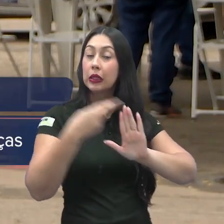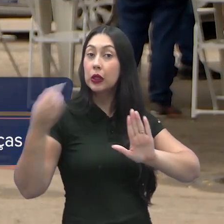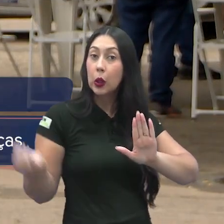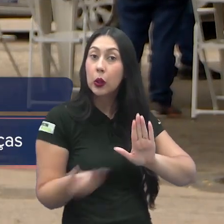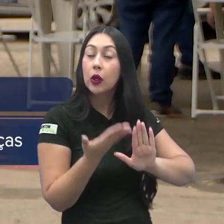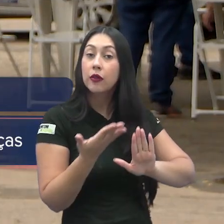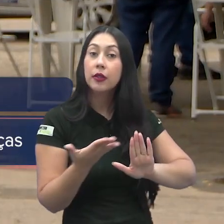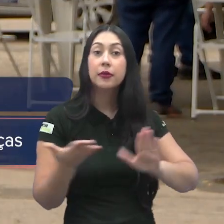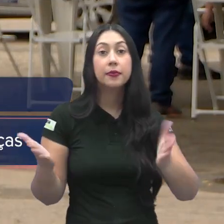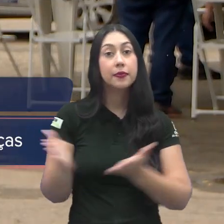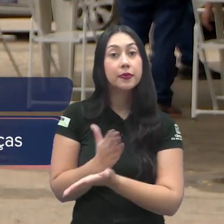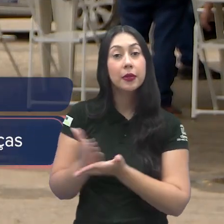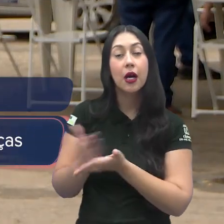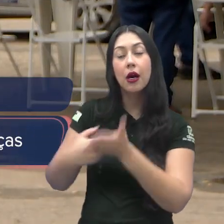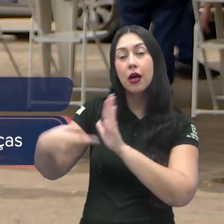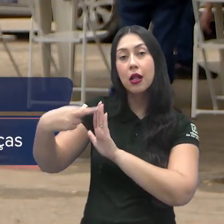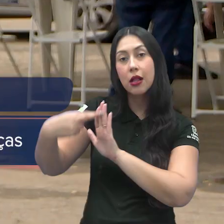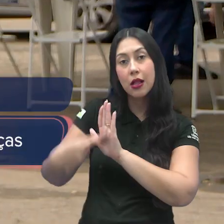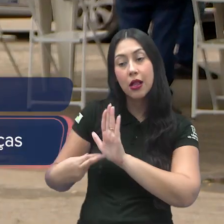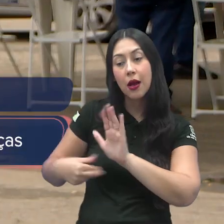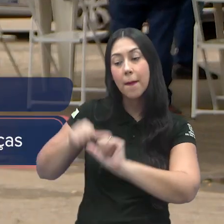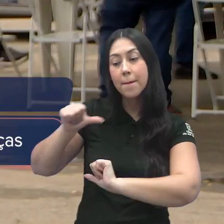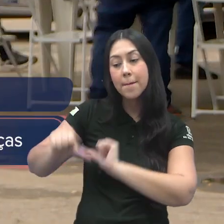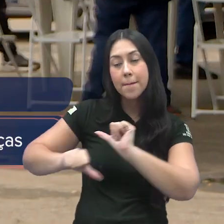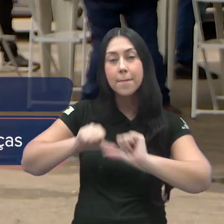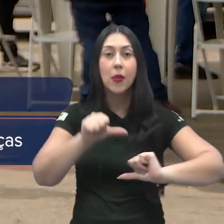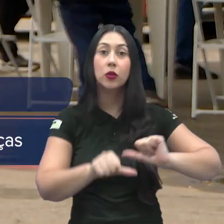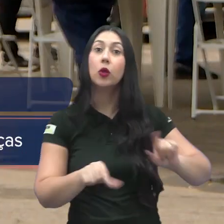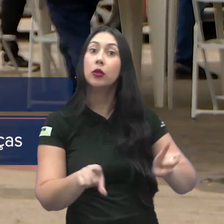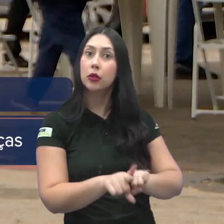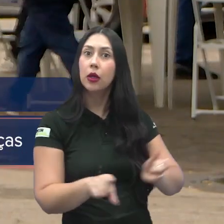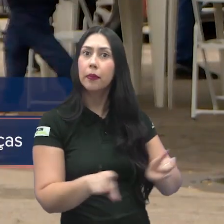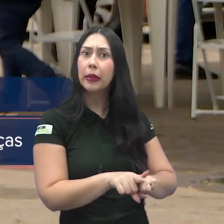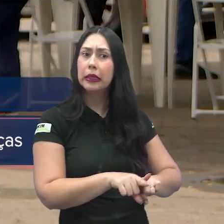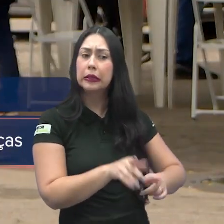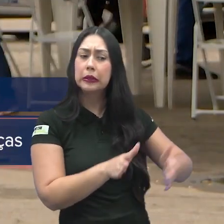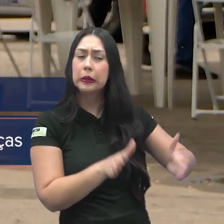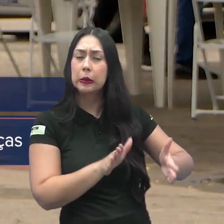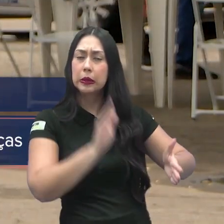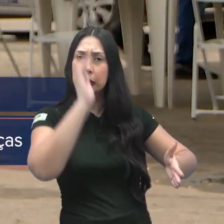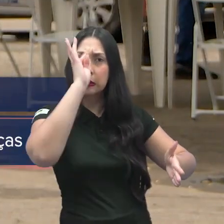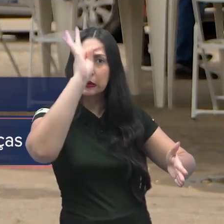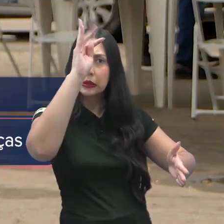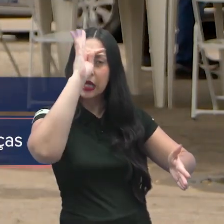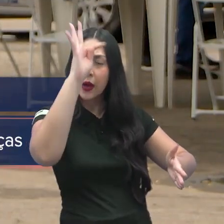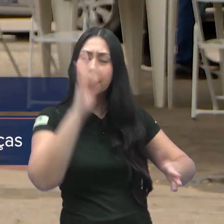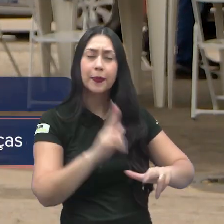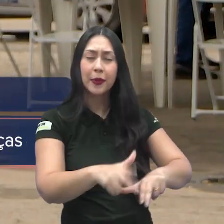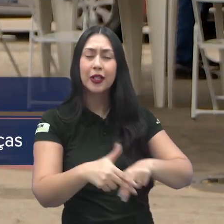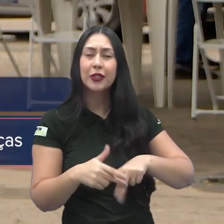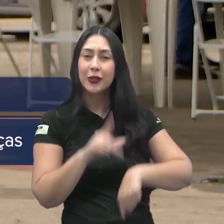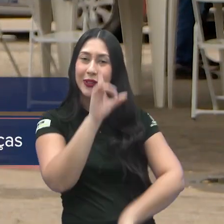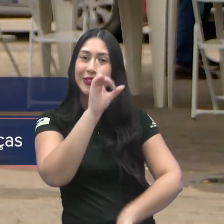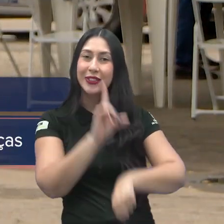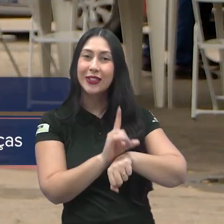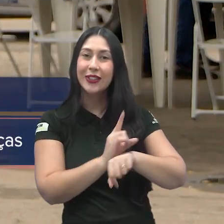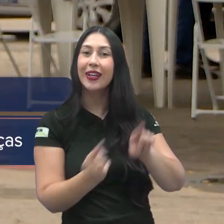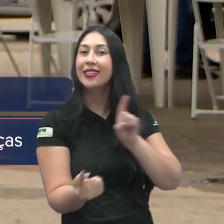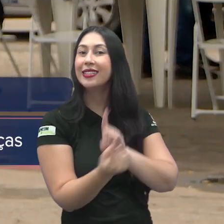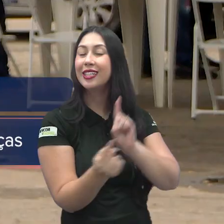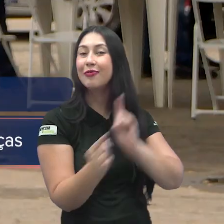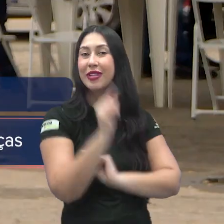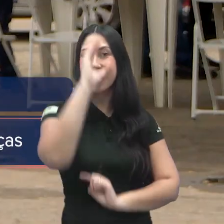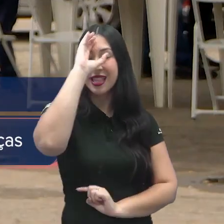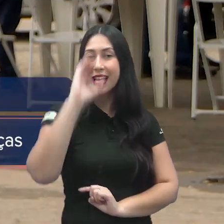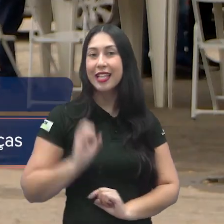do Detran, algumas coisas vão mudar nessa parte prática, na parte da aula teórica também, e quem vai explicar um pouquinho mais para a gente é o diretor de atendimento ao